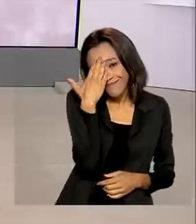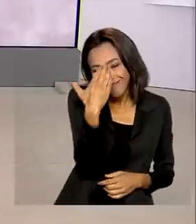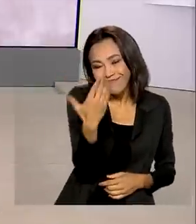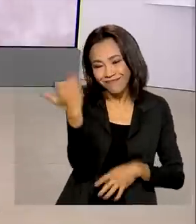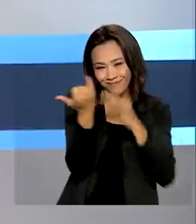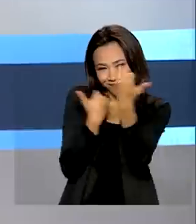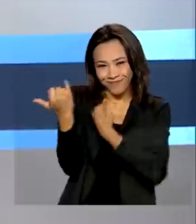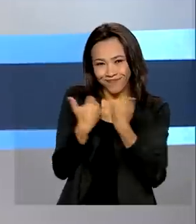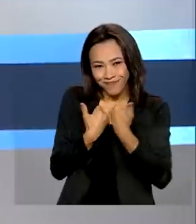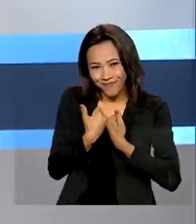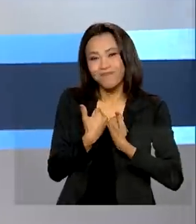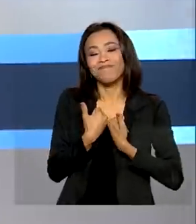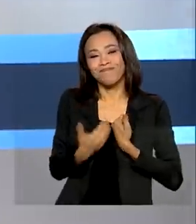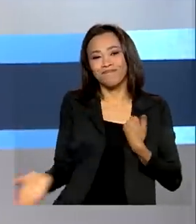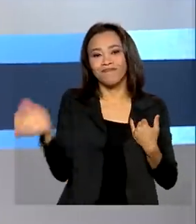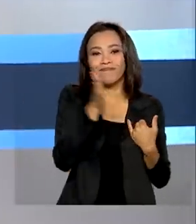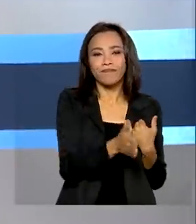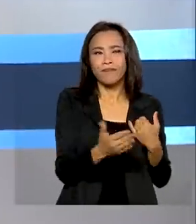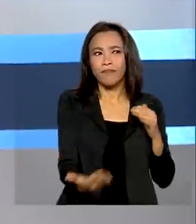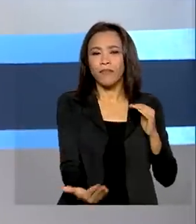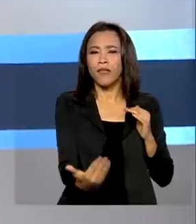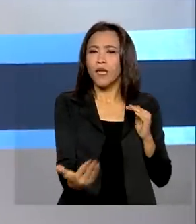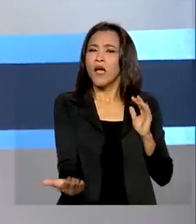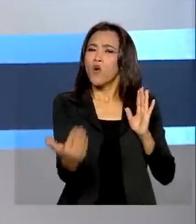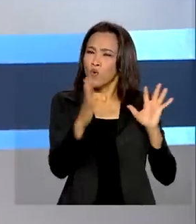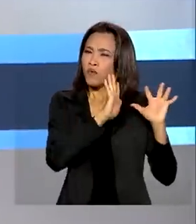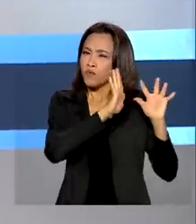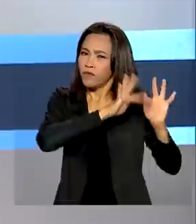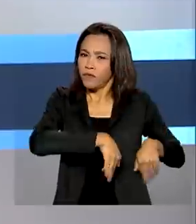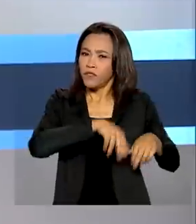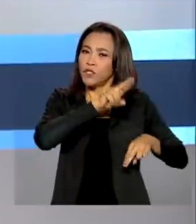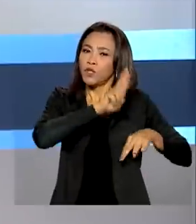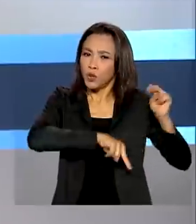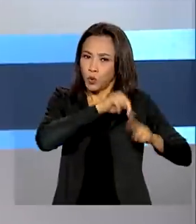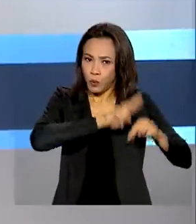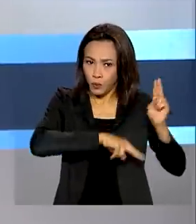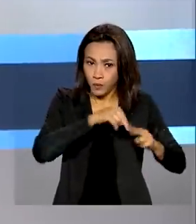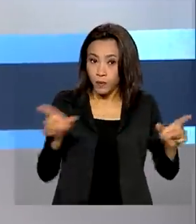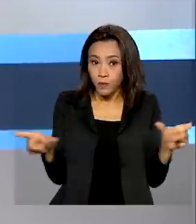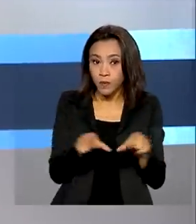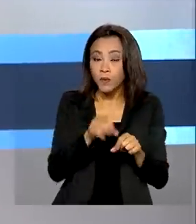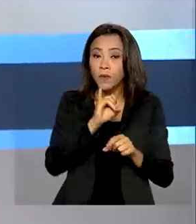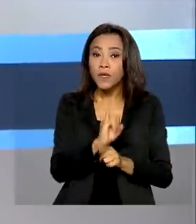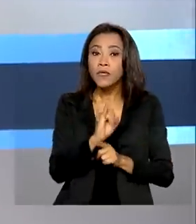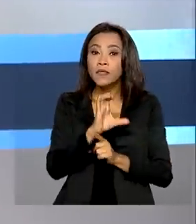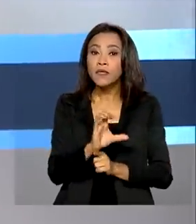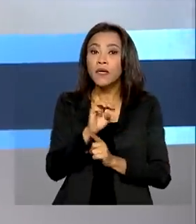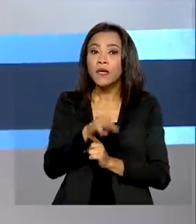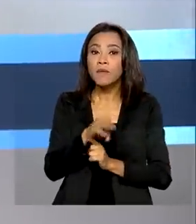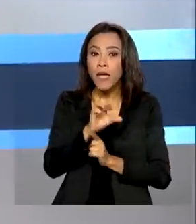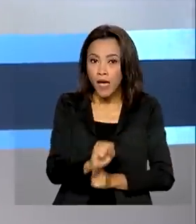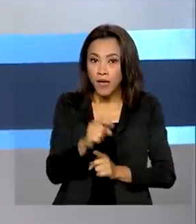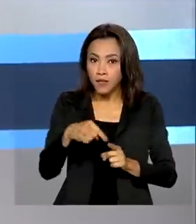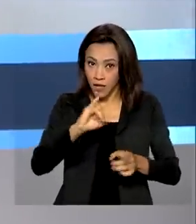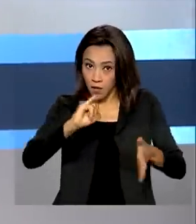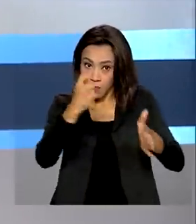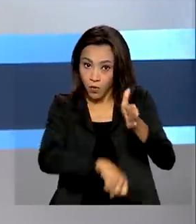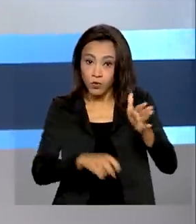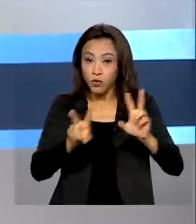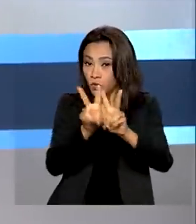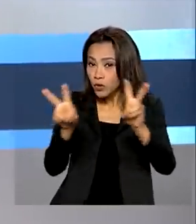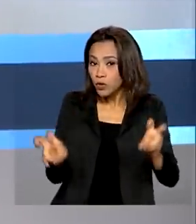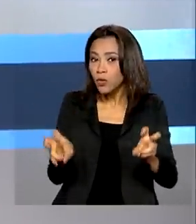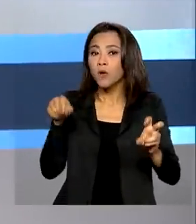obrigada pelas suas informações e desde o fim de Junho o ICMS que incide sobre serviços essenciais entre eles a